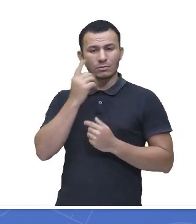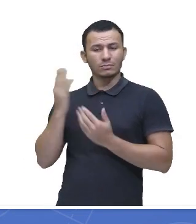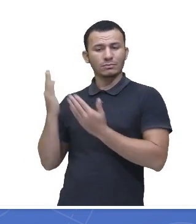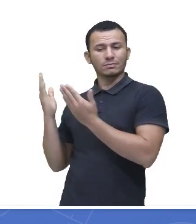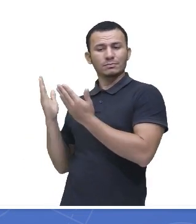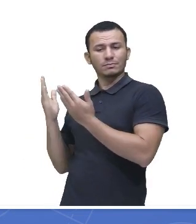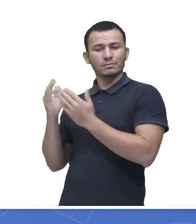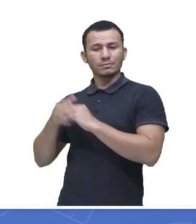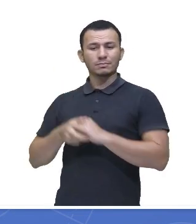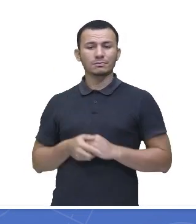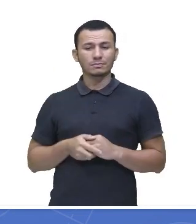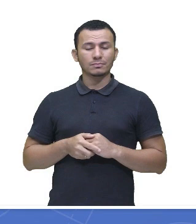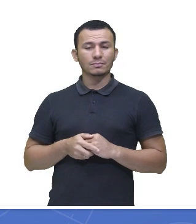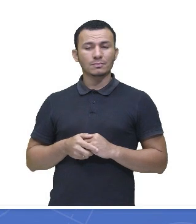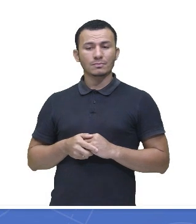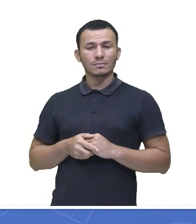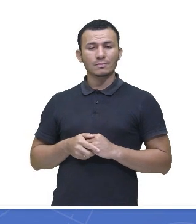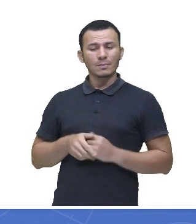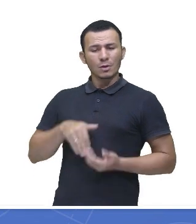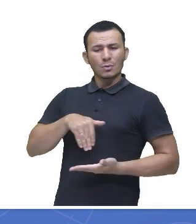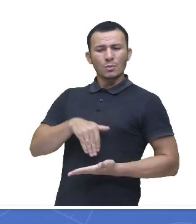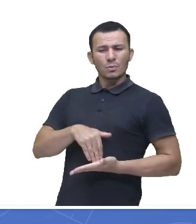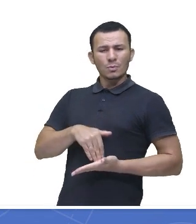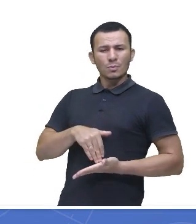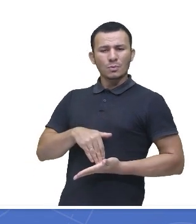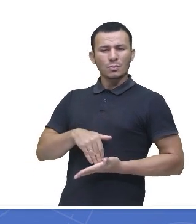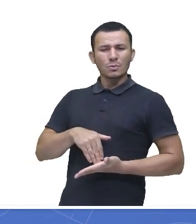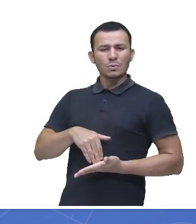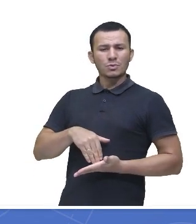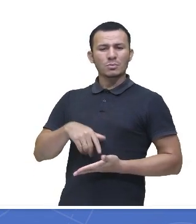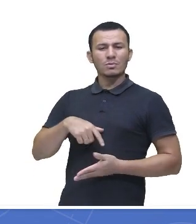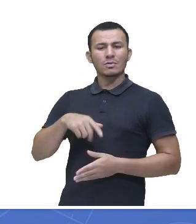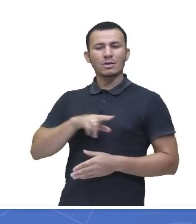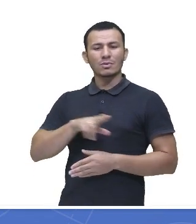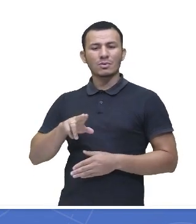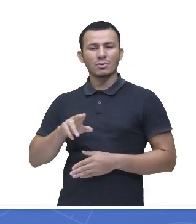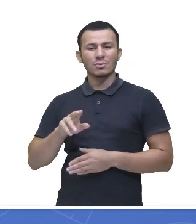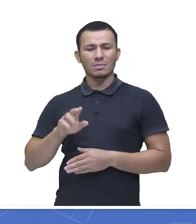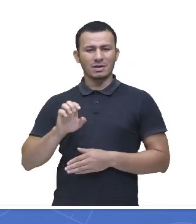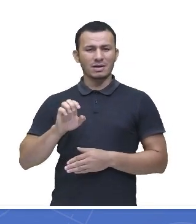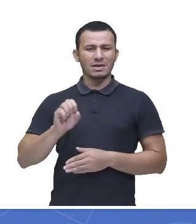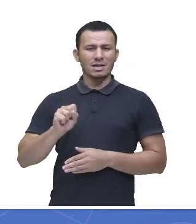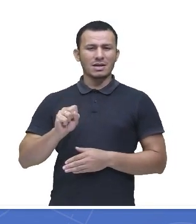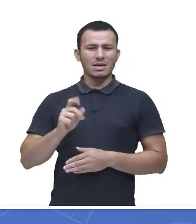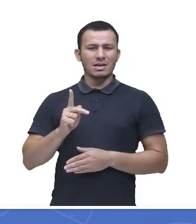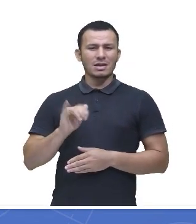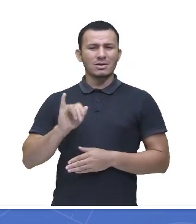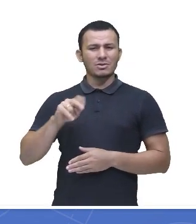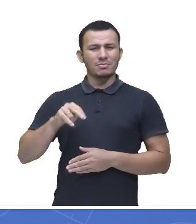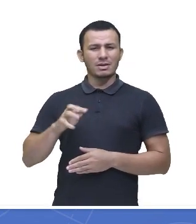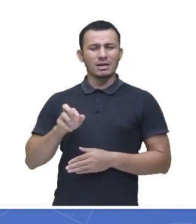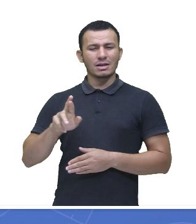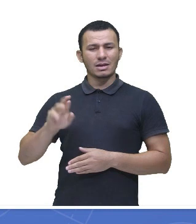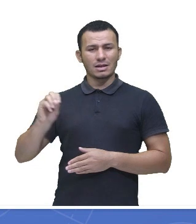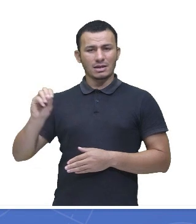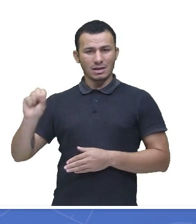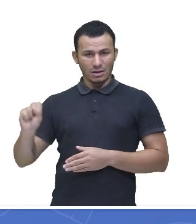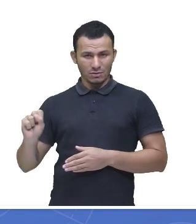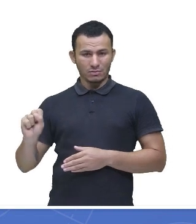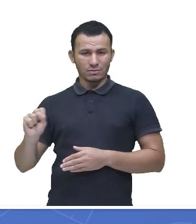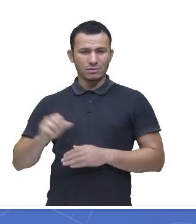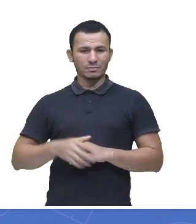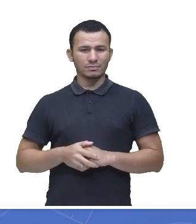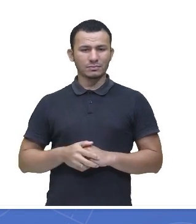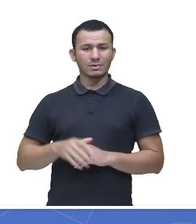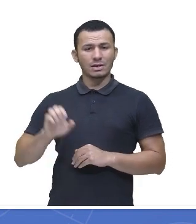no final do estômago, a gente tem o que a gente chama de esfíncteres. O que, professora? Como é que é o nome?